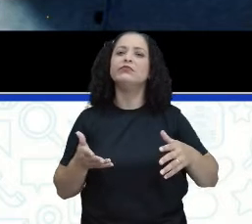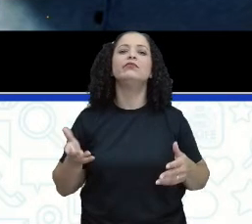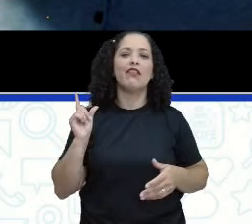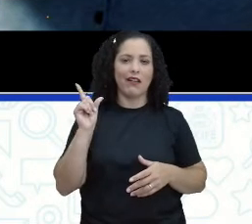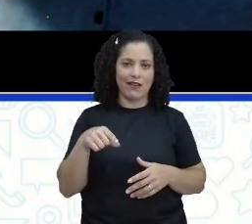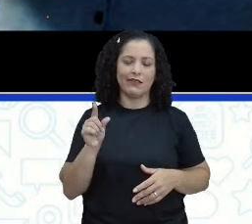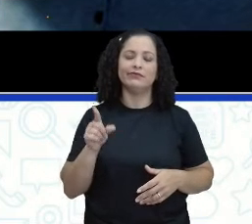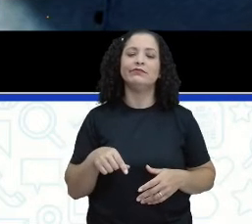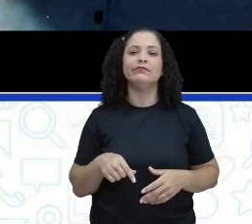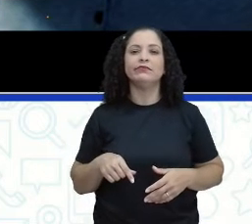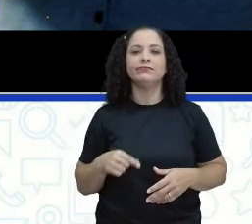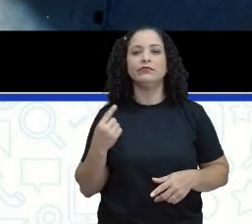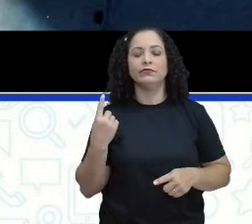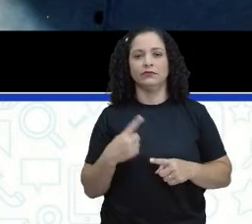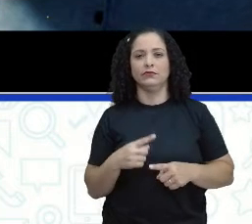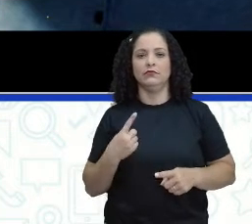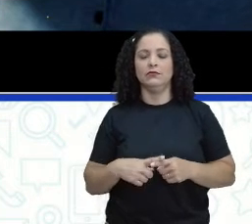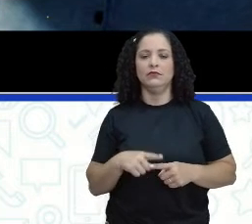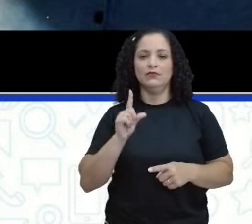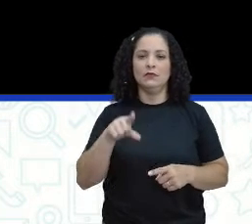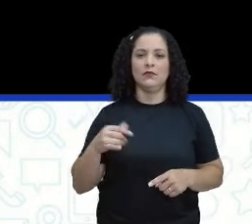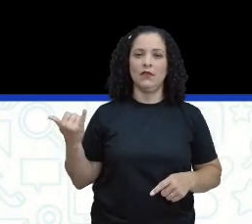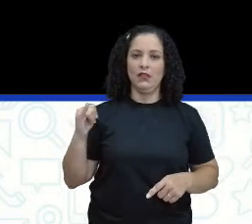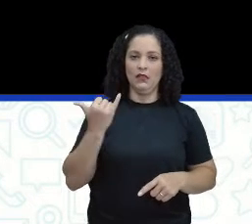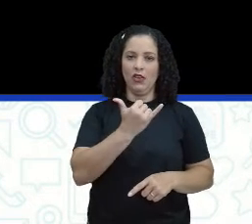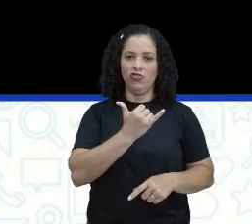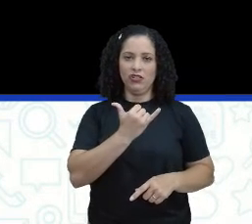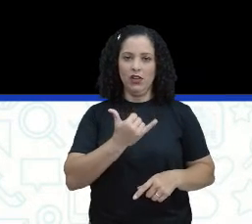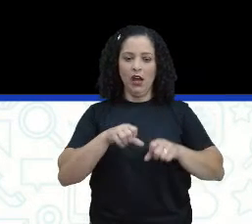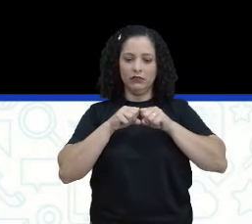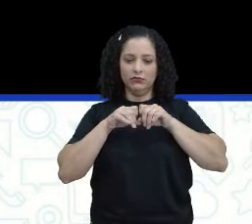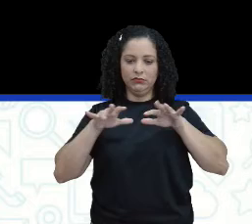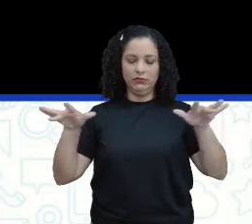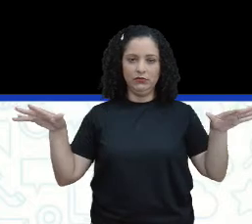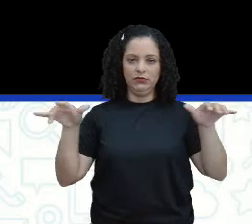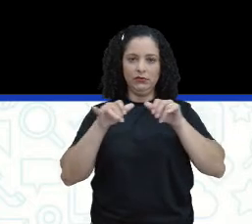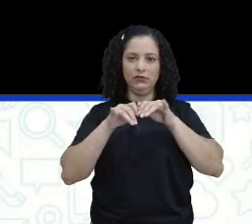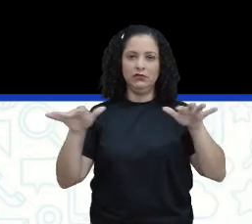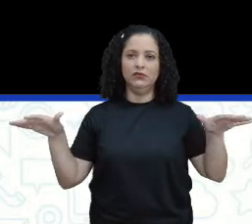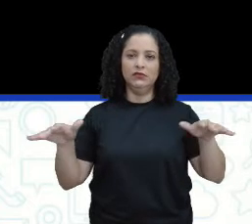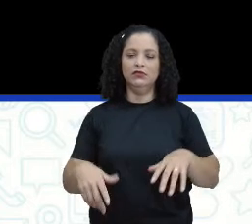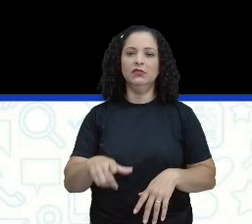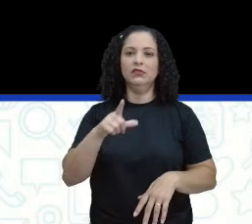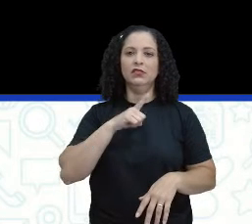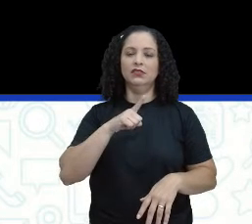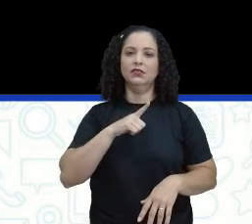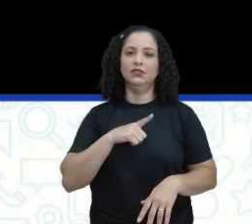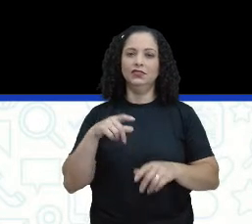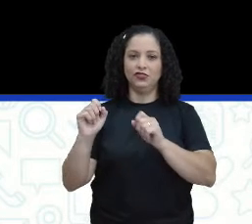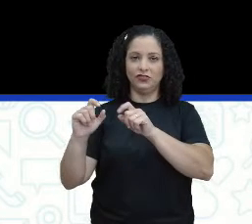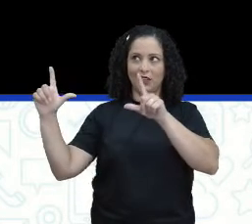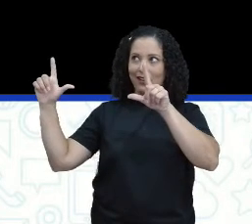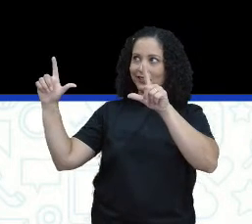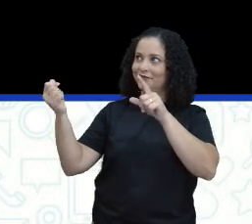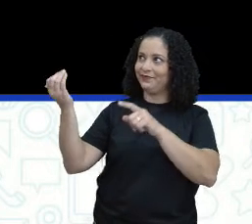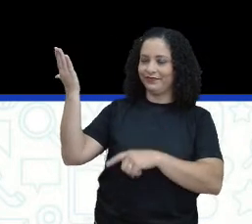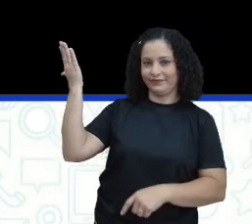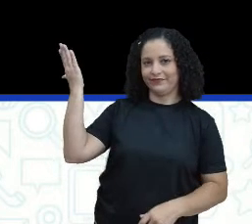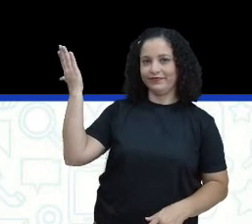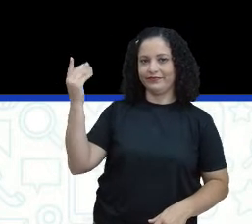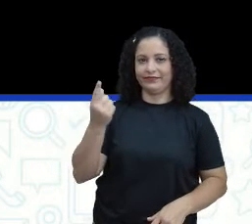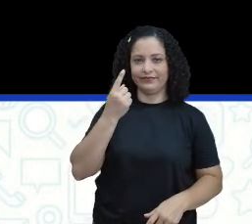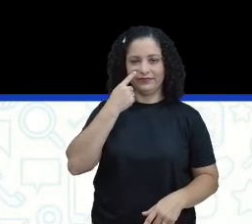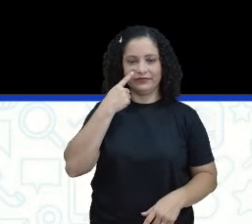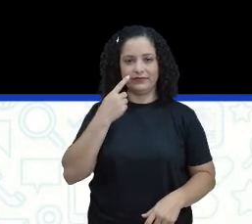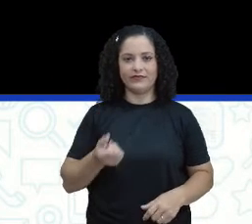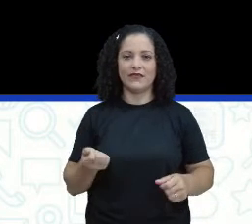olha só, para que essa energia seja gerada, vamos acompanhar esse slide aí agora. Para que essa